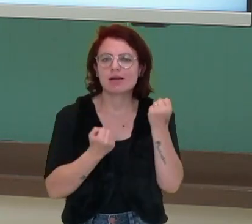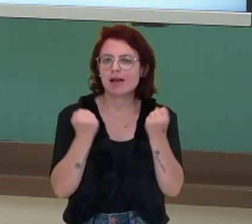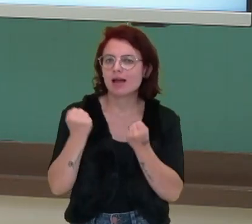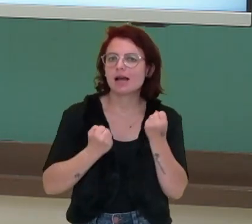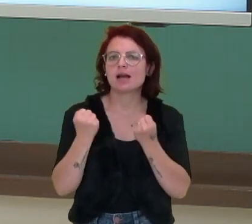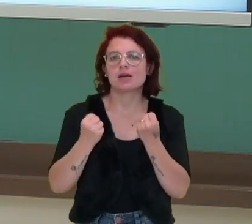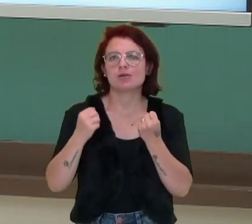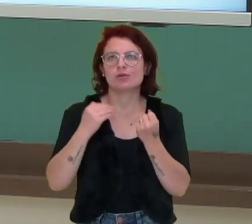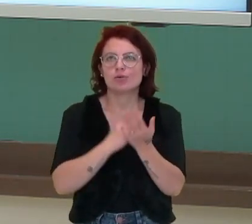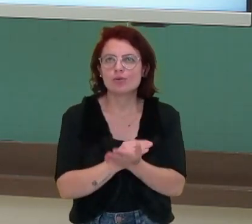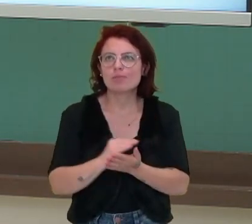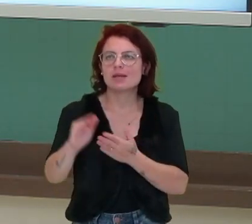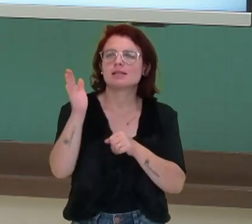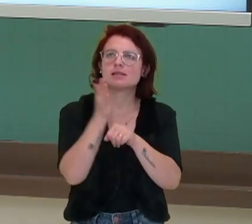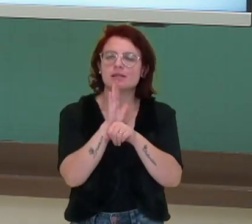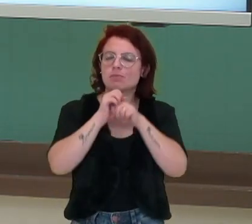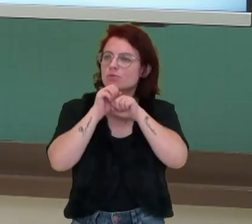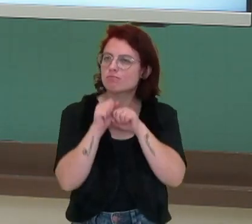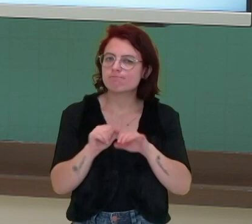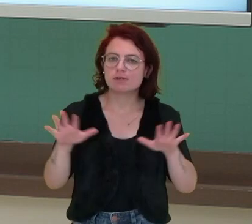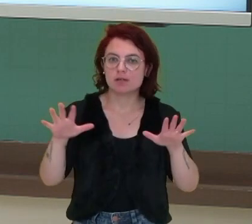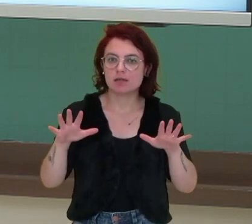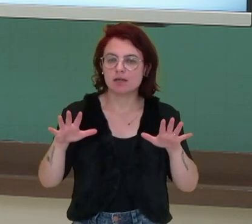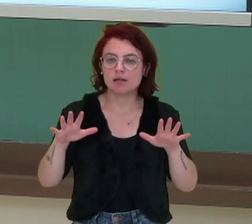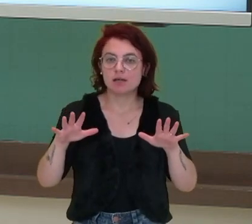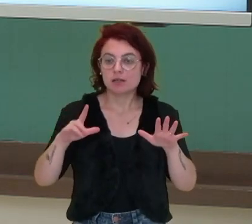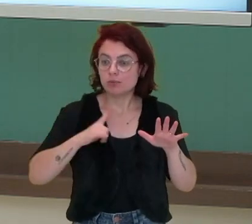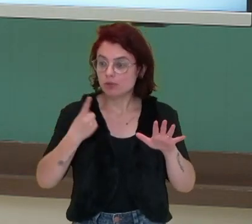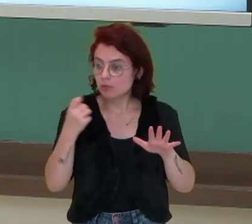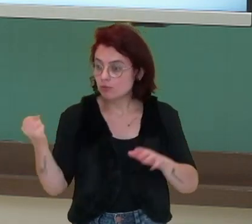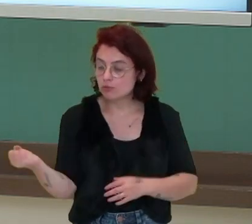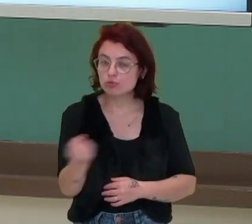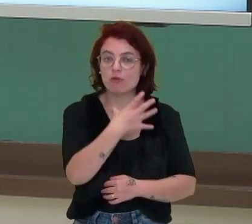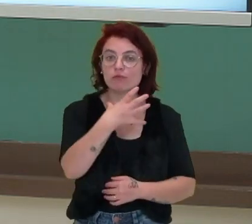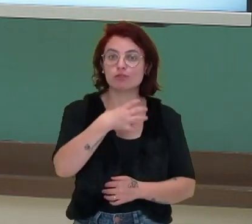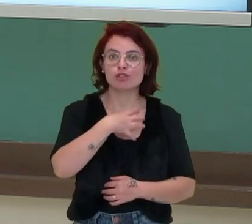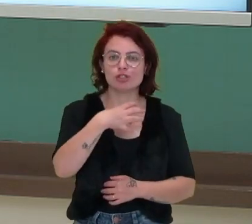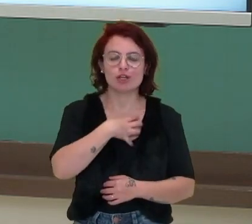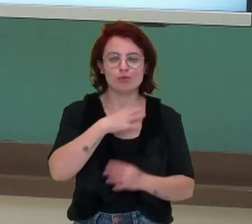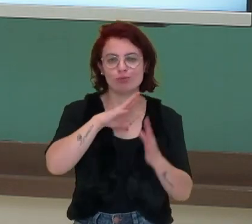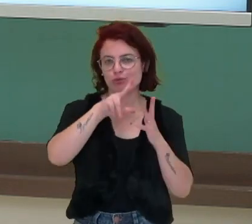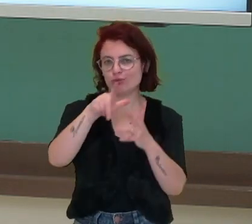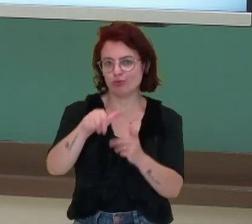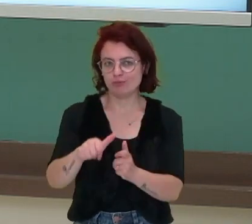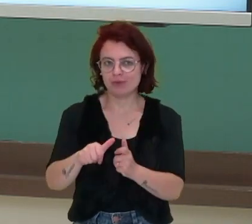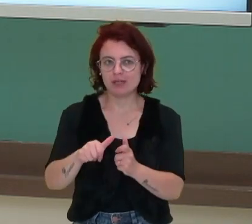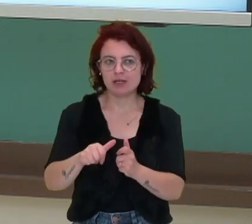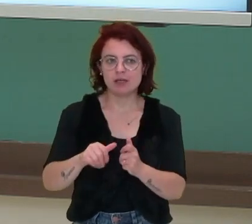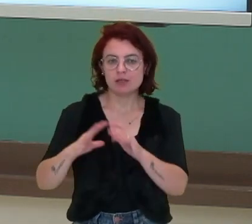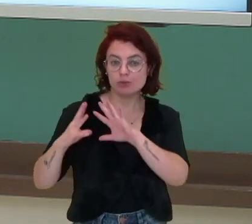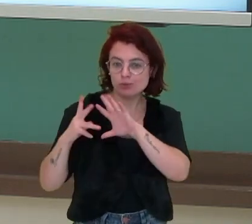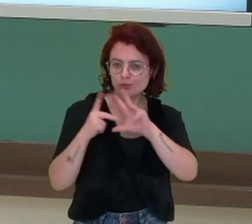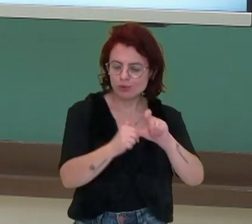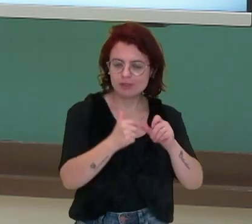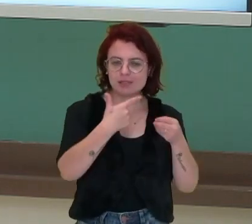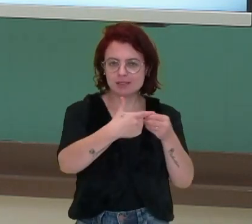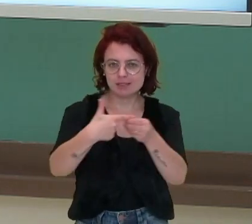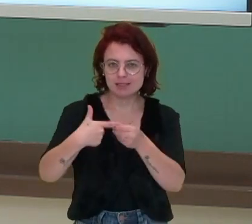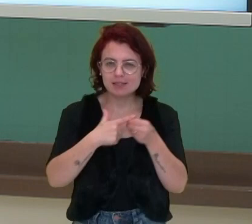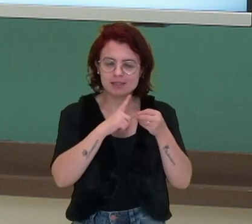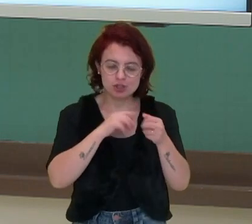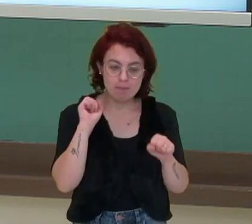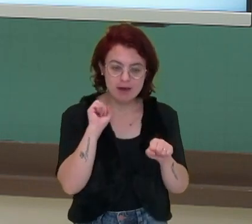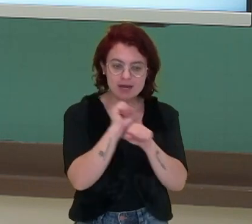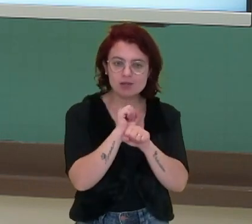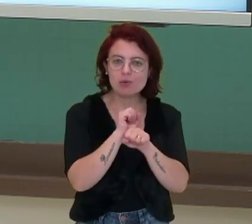já o cinema, já começa a espalhar. Então quer dizer, tudo isso está trazendo uma nova vertente para o mundo. Então aquelas cidades que no período da noite estavam